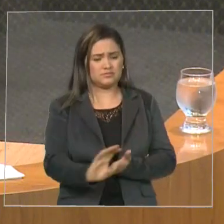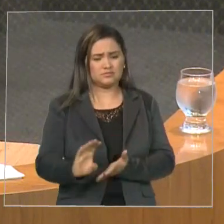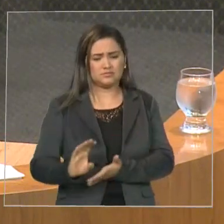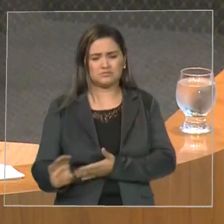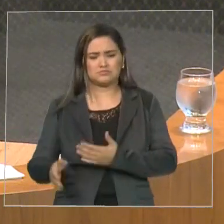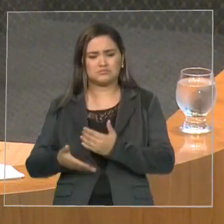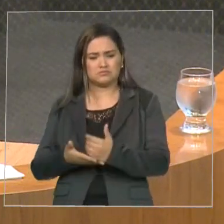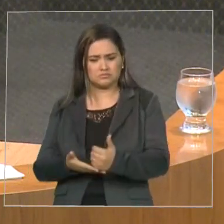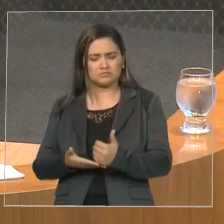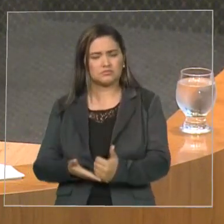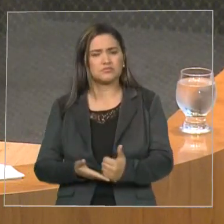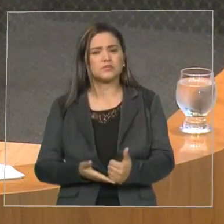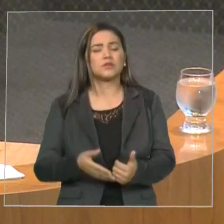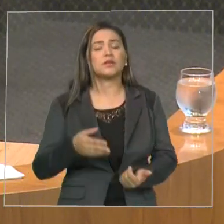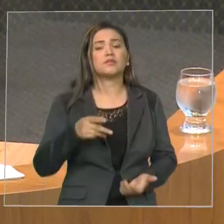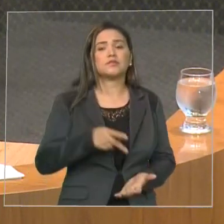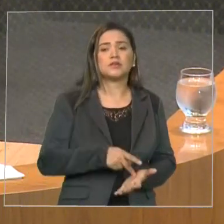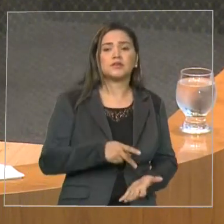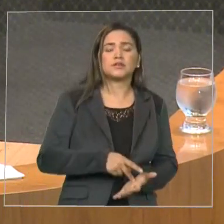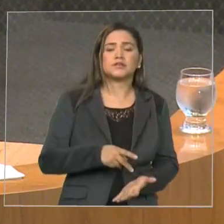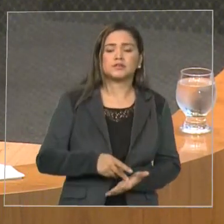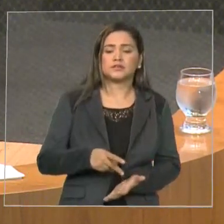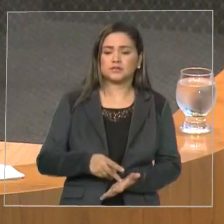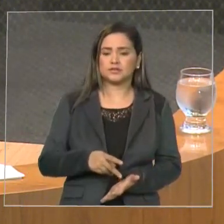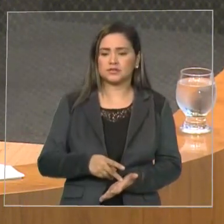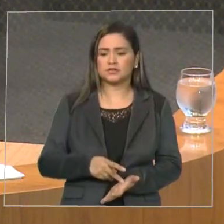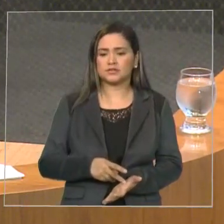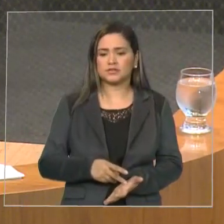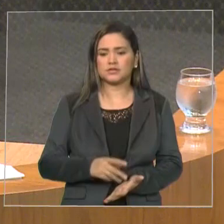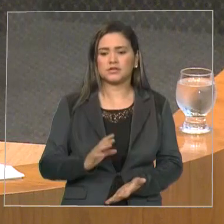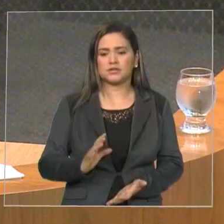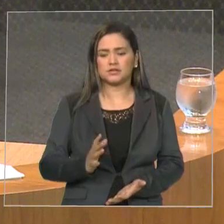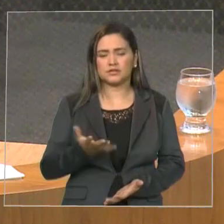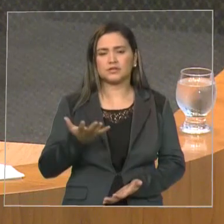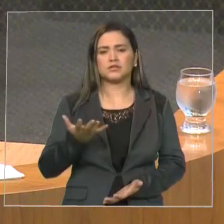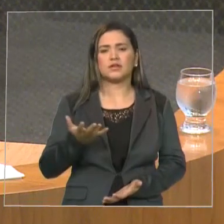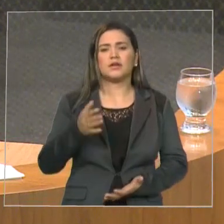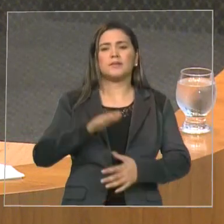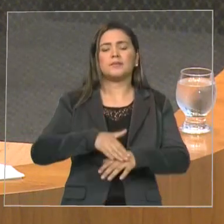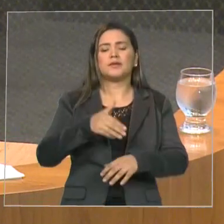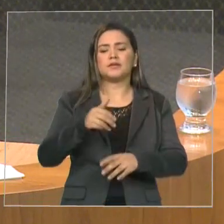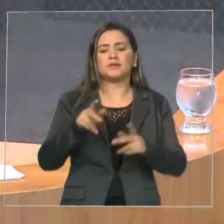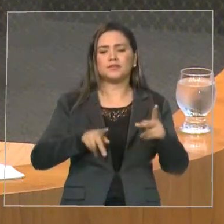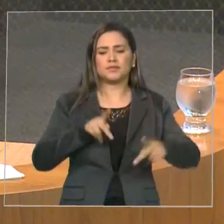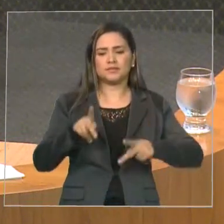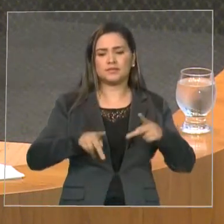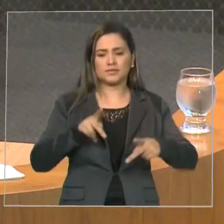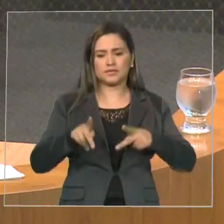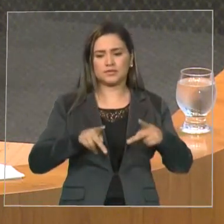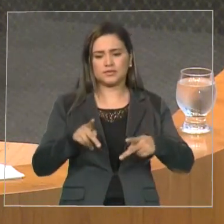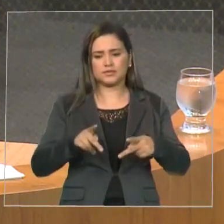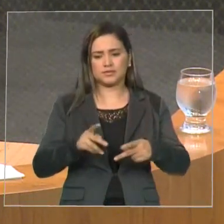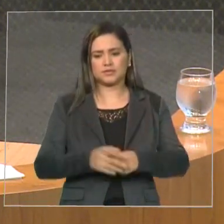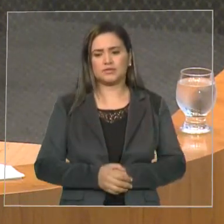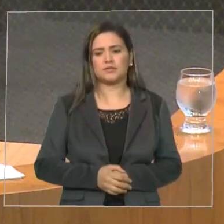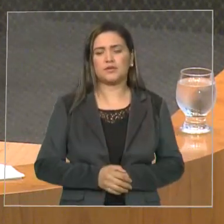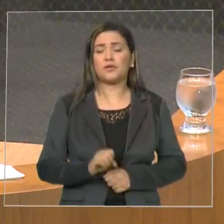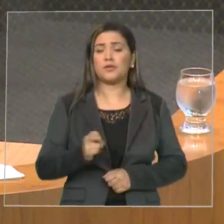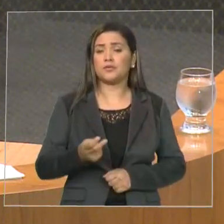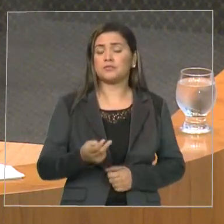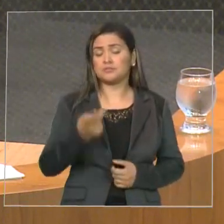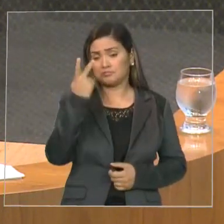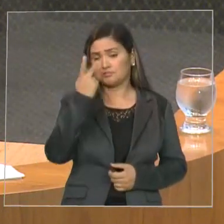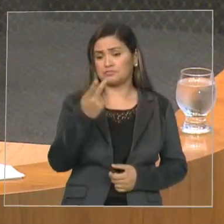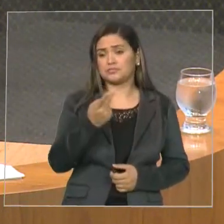realmente elas valem a pena no sentido de que ou você beneficia a